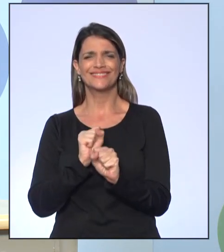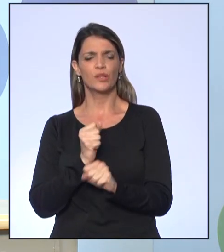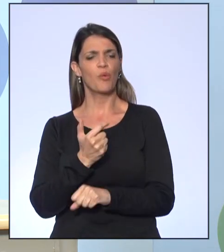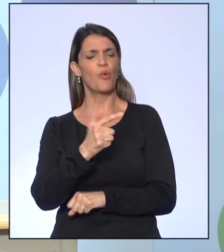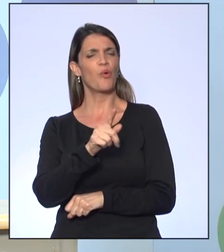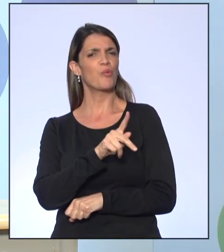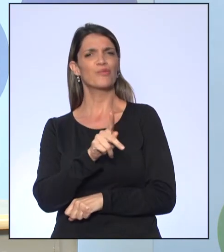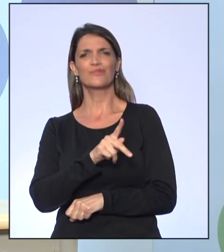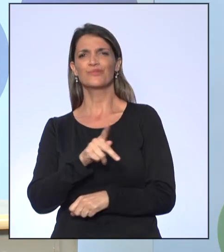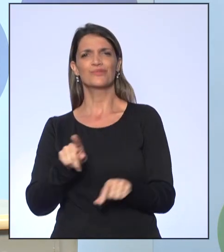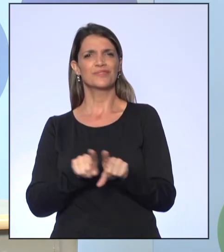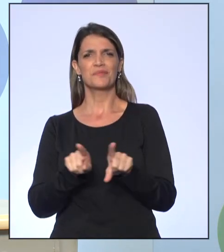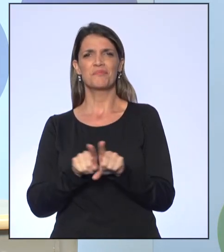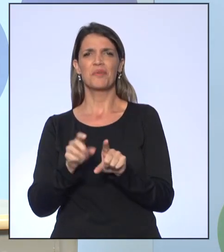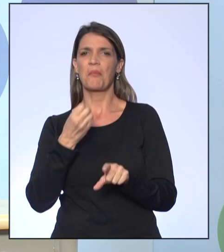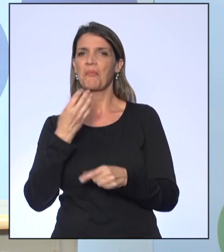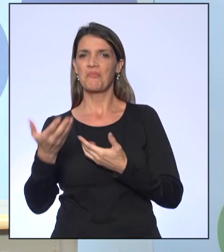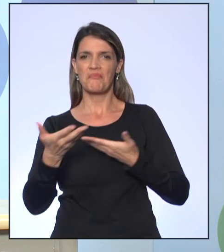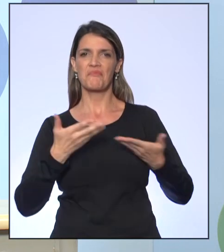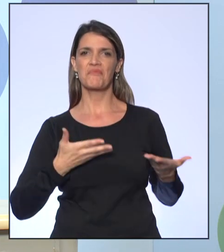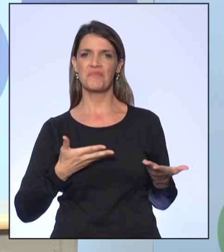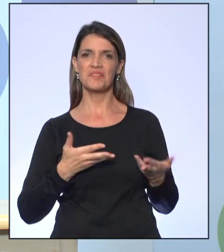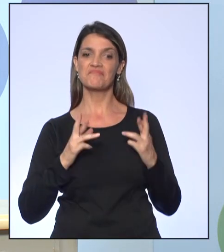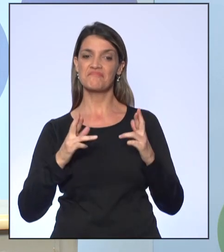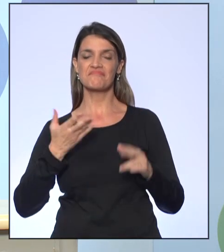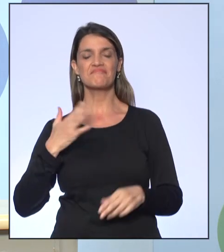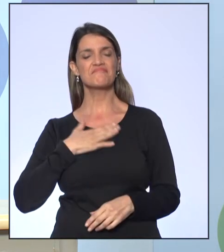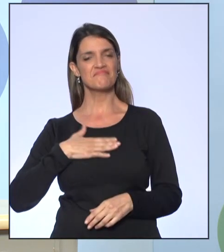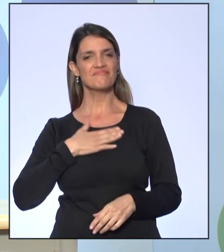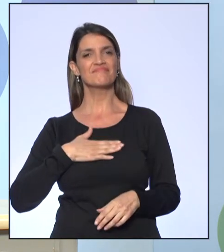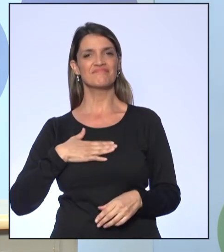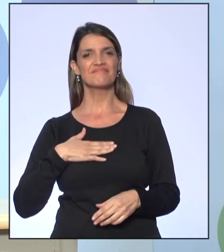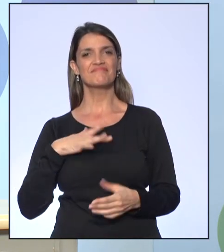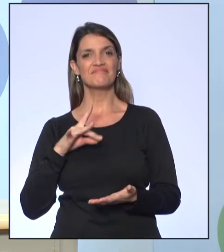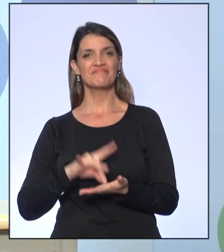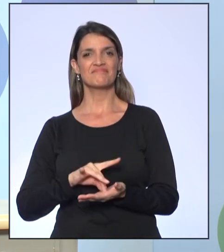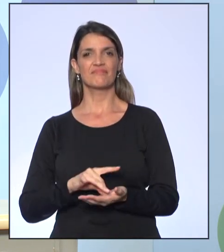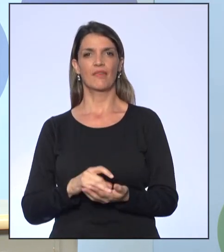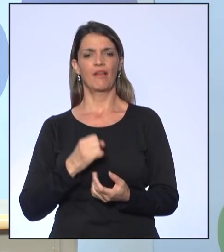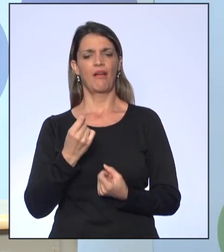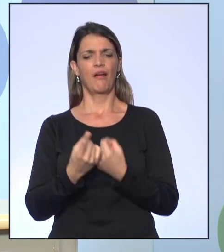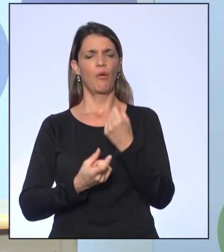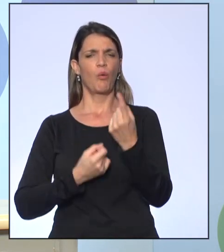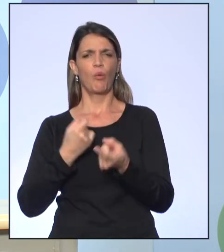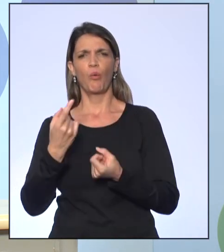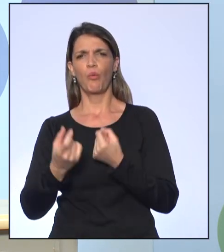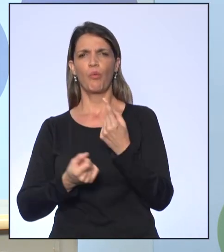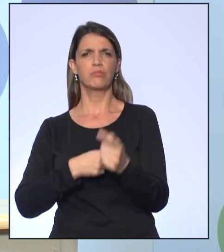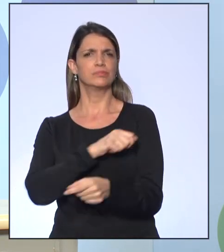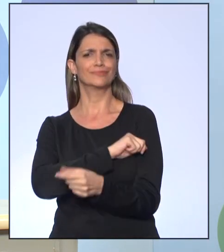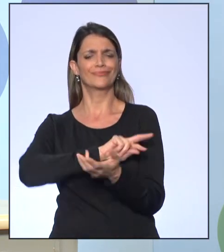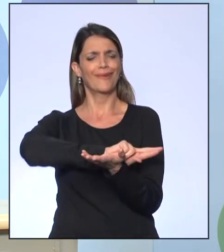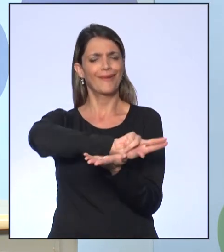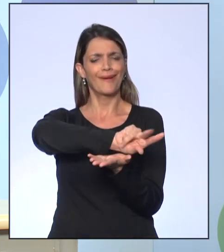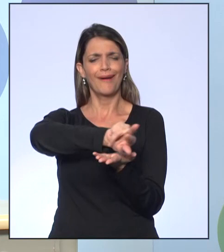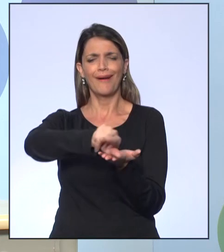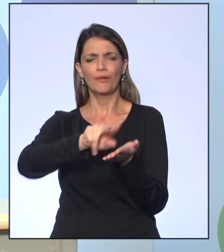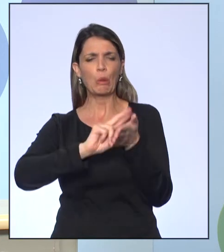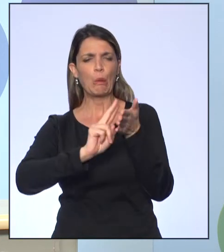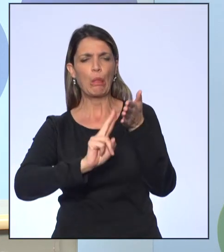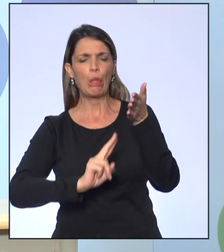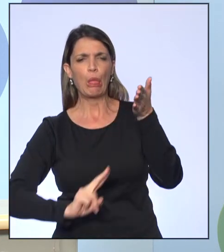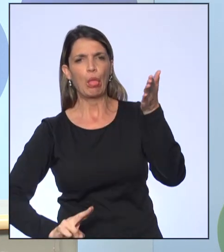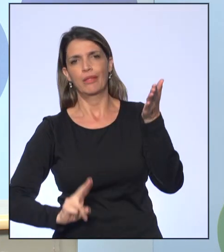Né? Bem-vindos aí, espero que goste mesmo. Alguns alunos, né, foram vários, né, não dá para estar